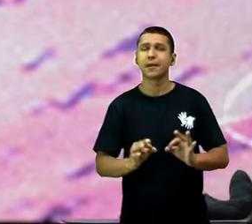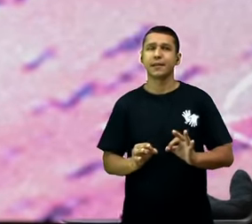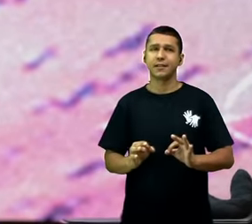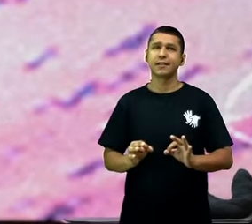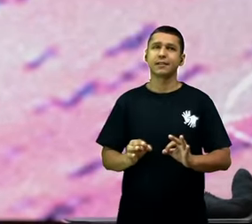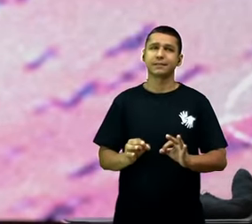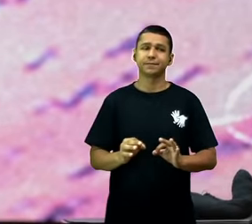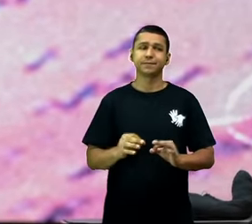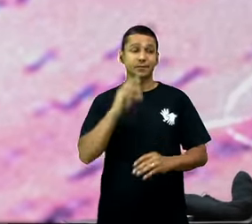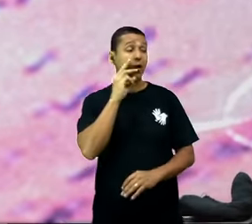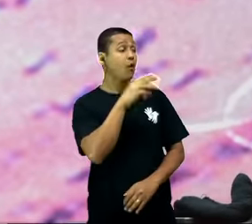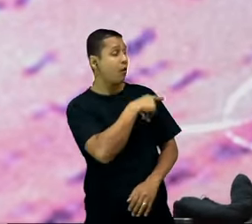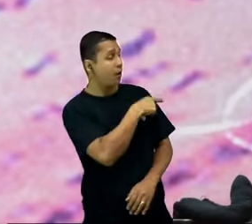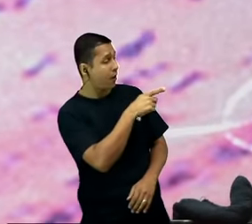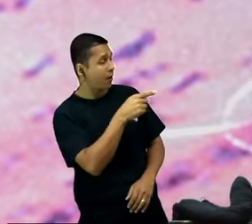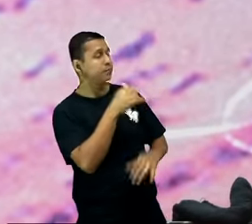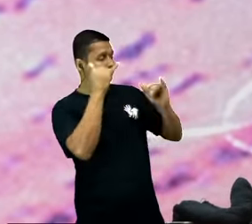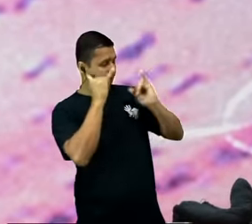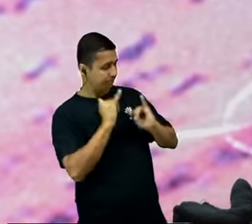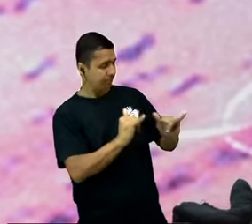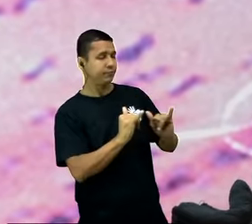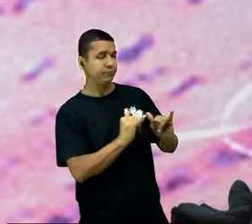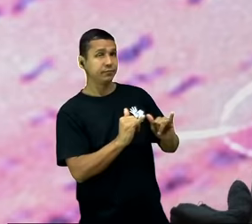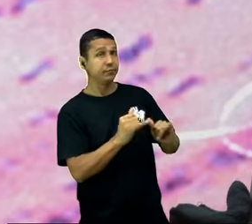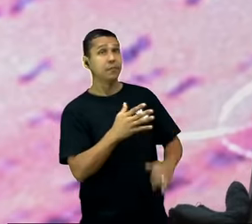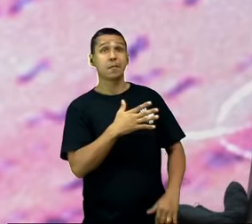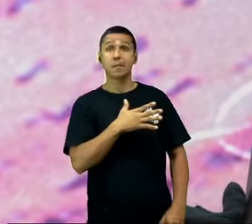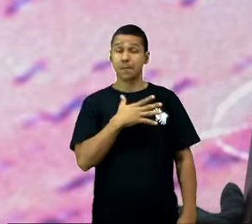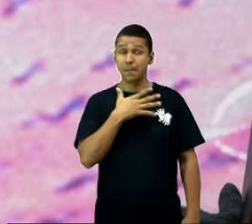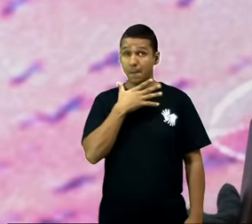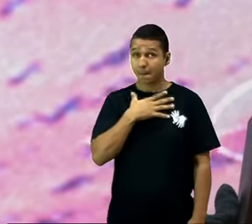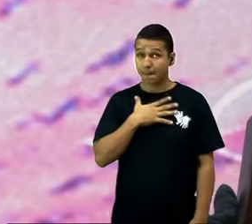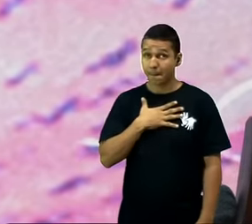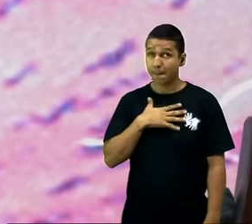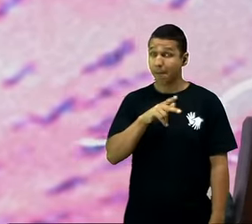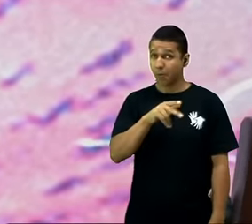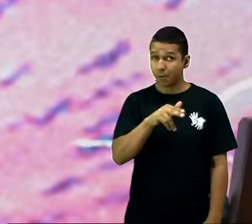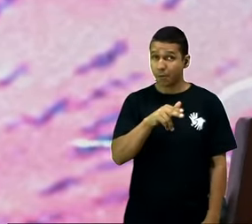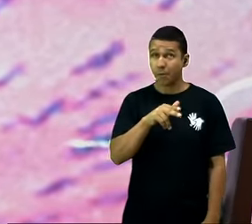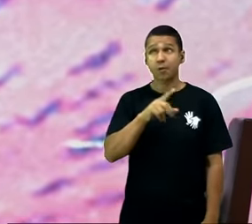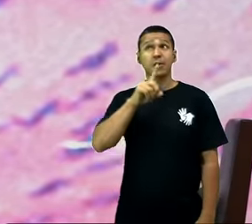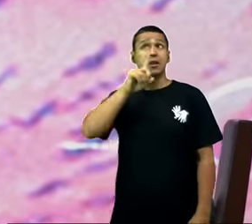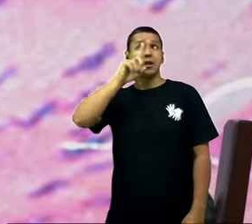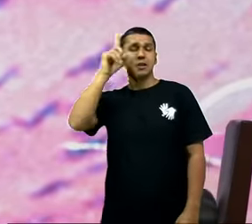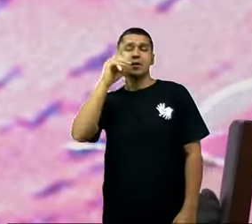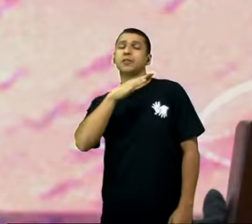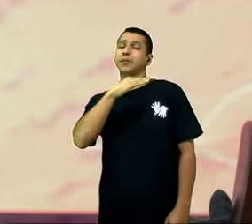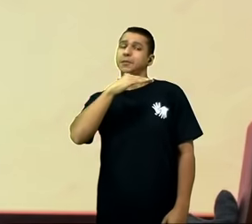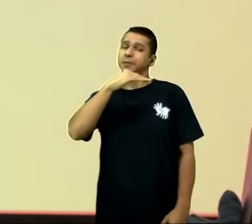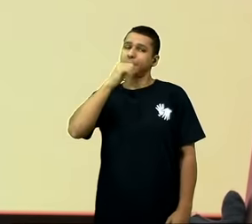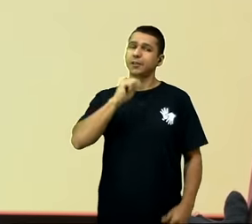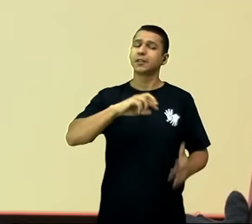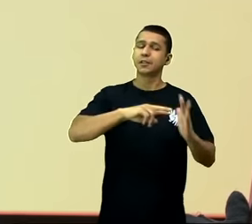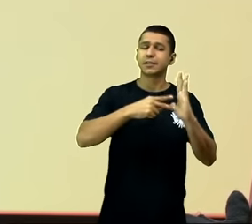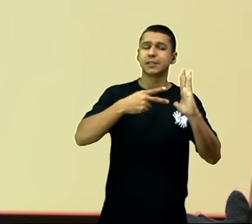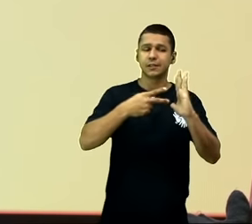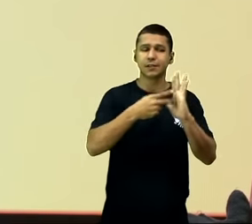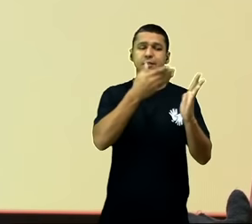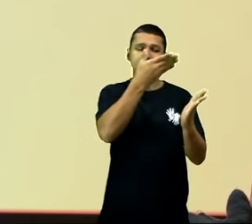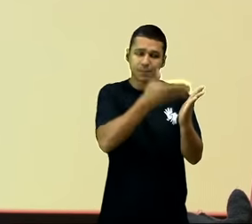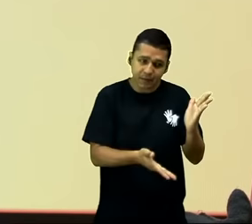Olha para três pessoas perto de você e profetiza. Diga para ele assim: meu irmão, não é porque Deus está te pedindo que significa que você vai